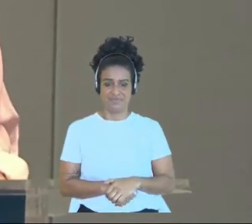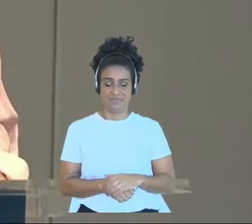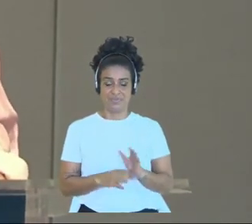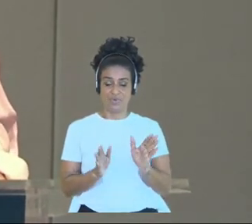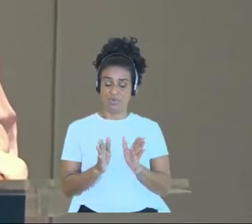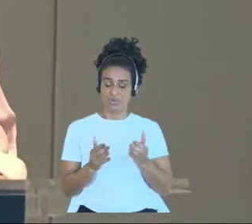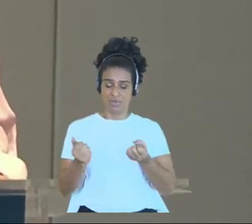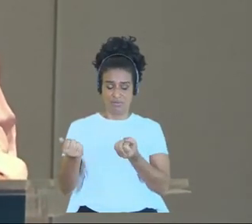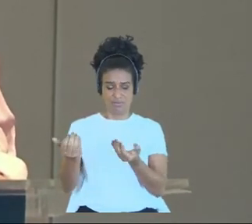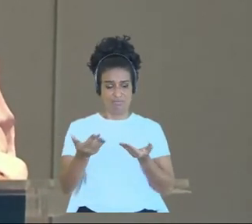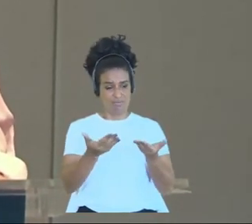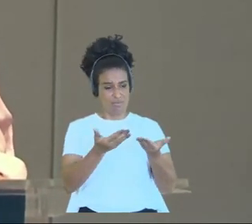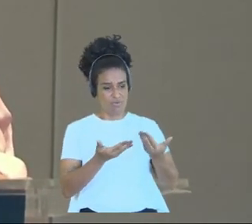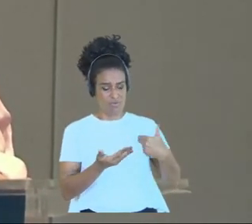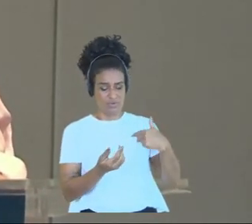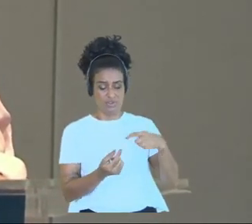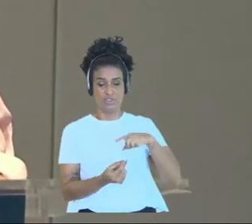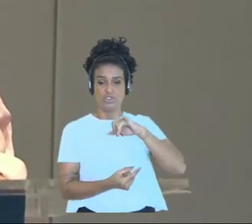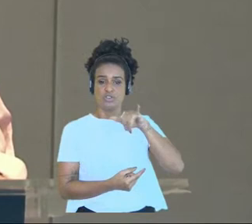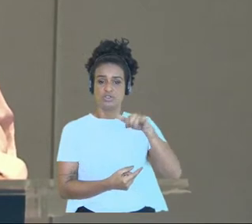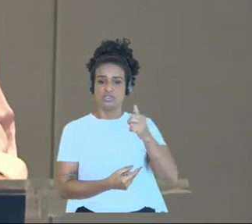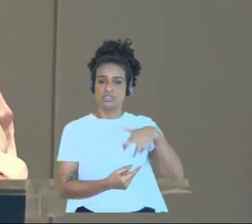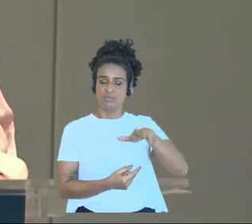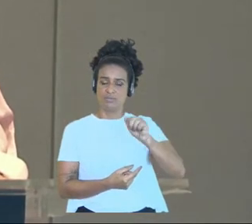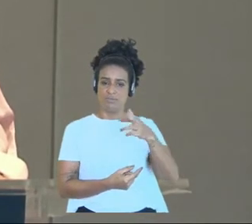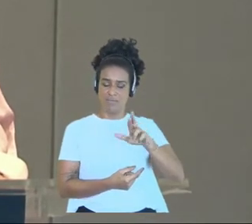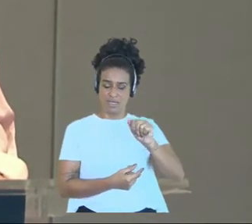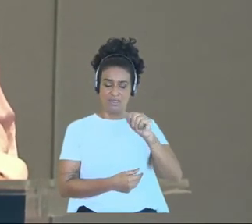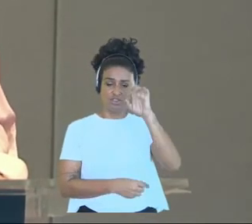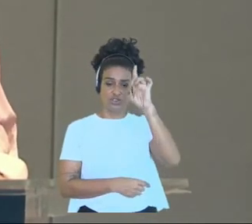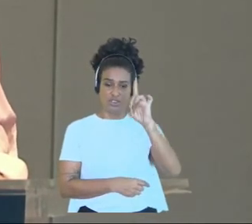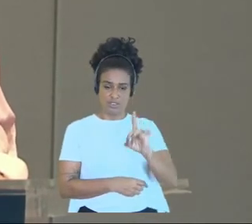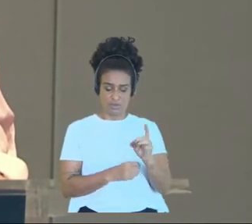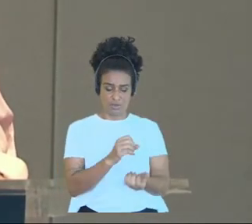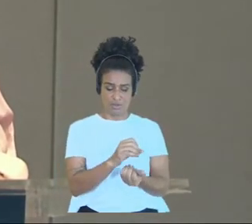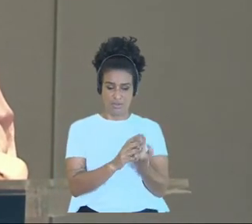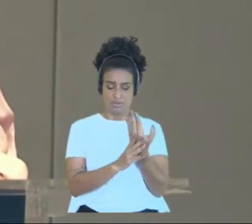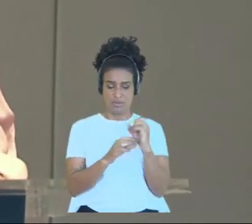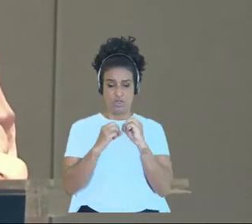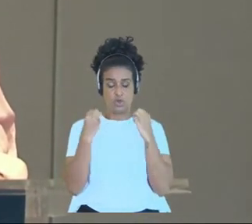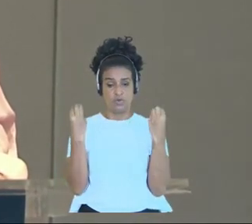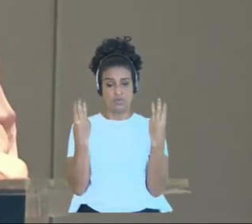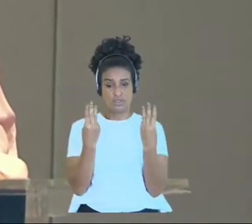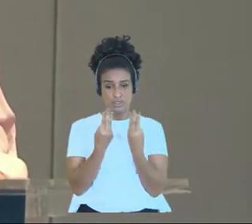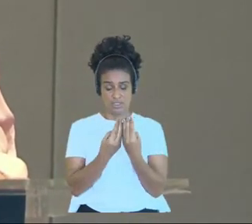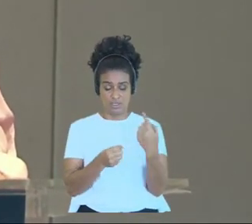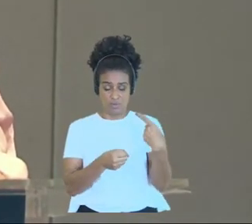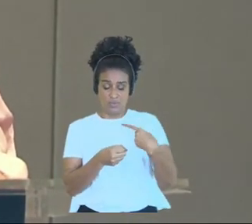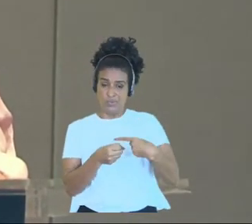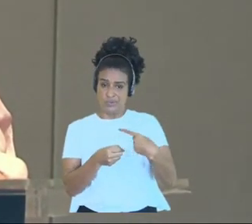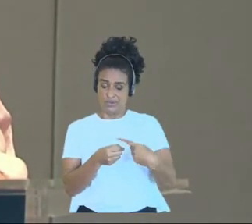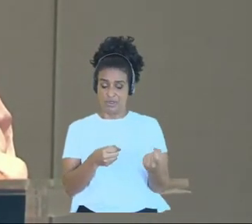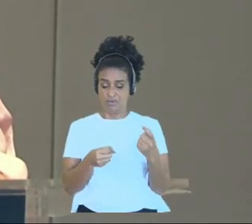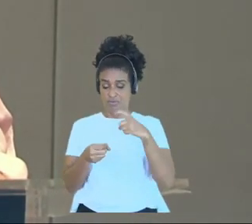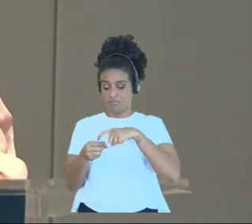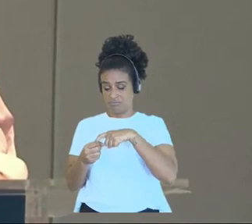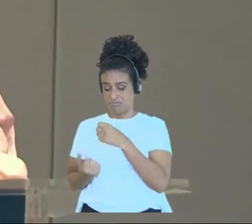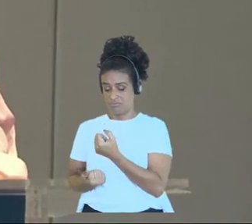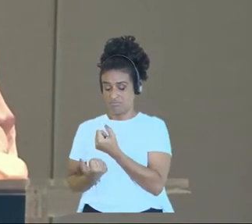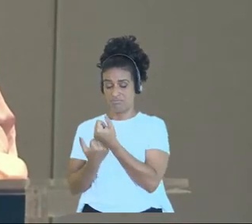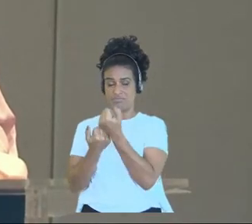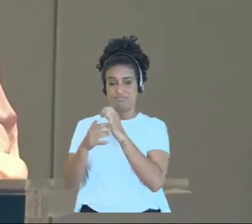as boas-vindas a José Mário Brasiliense, diretor fundador da Oficina Municipal, parceira da Fundação